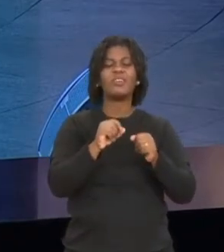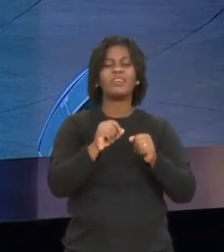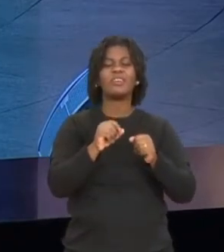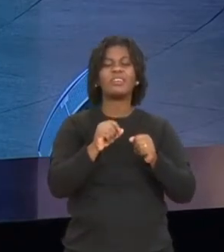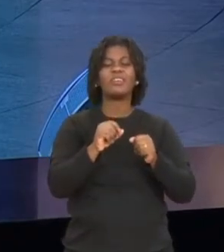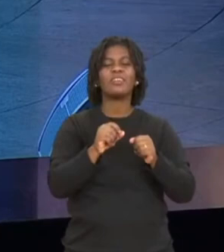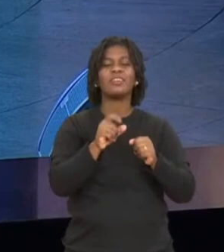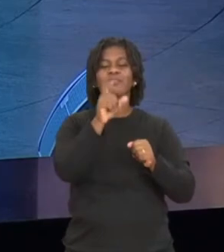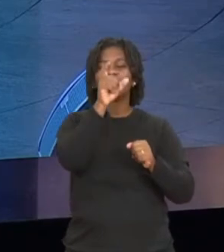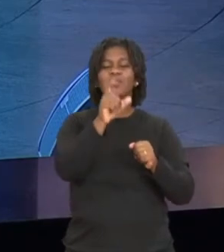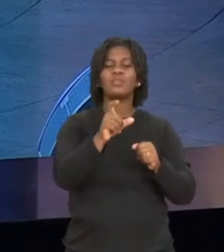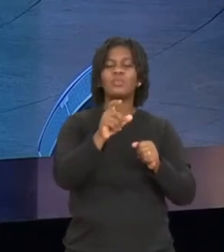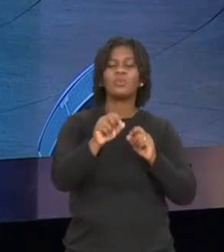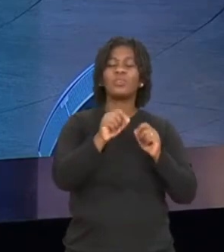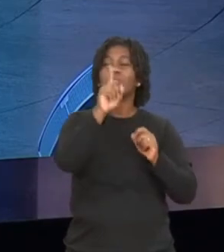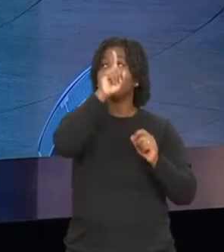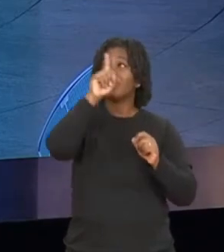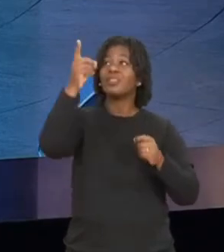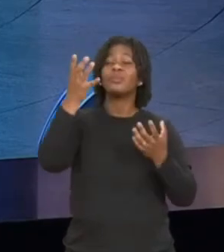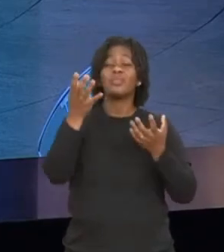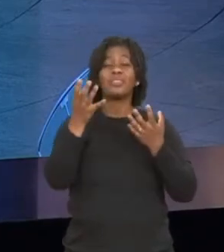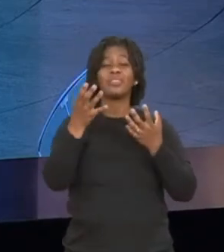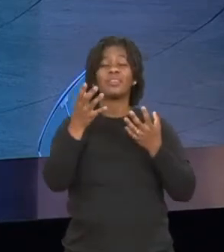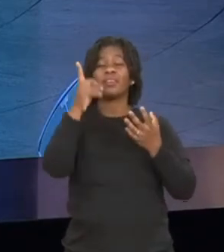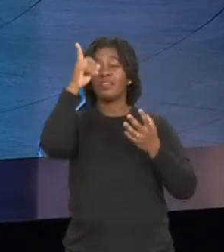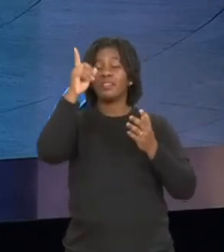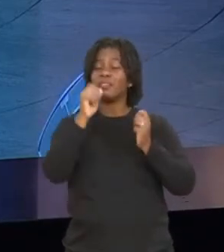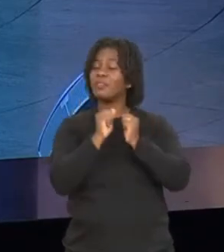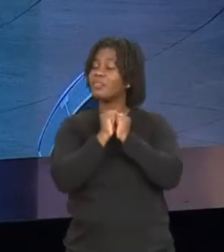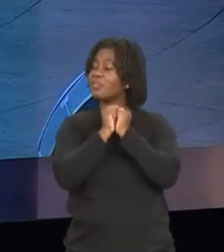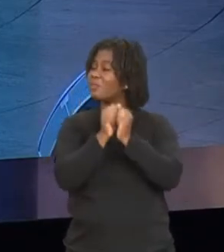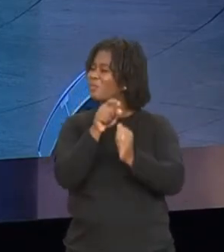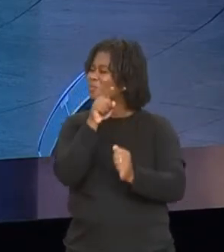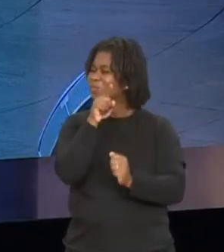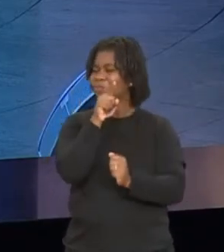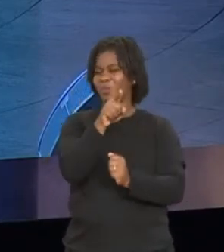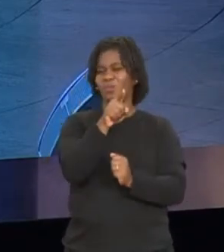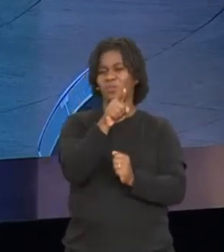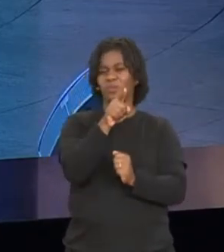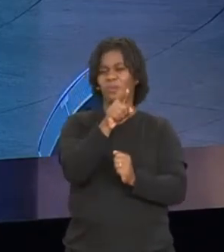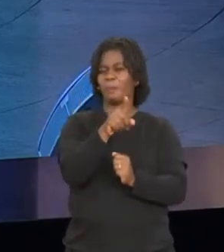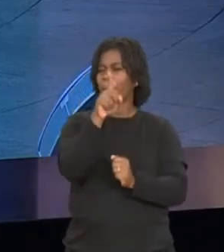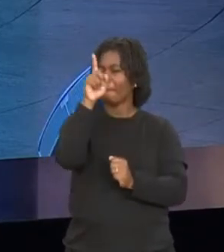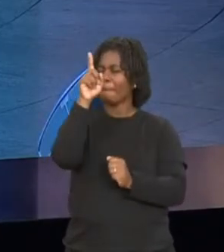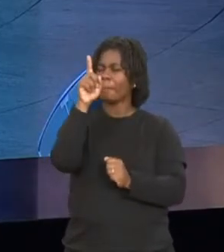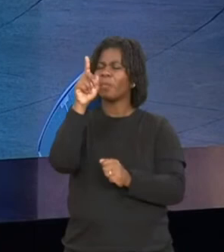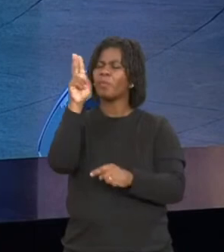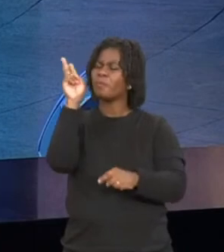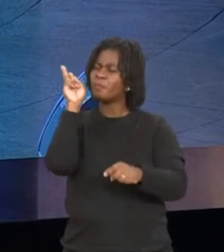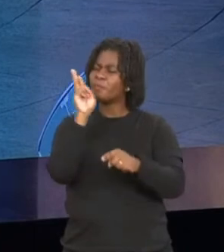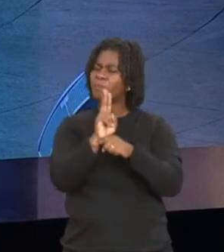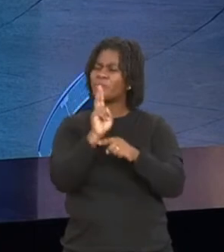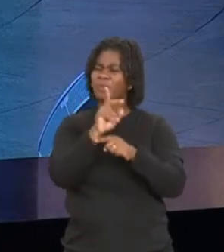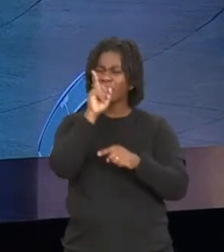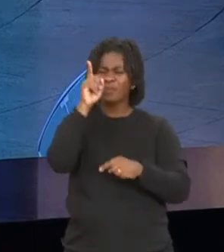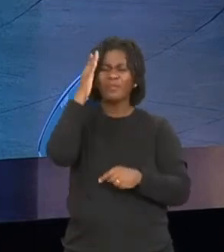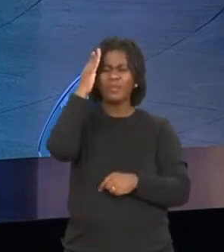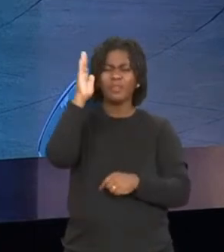seja. Eu sou com você. Eu te guardei, eu sei tudo de você.